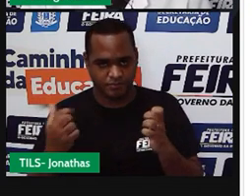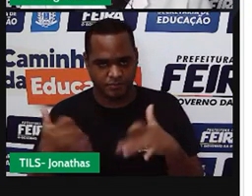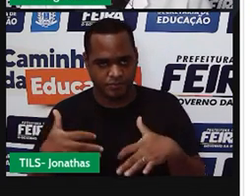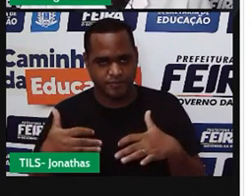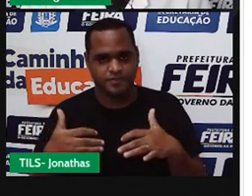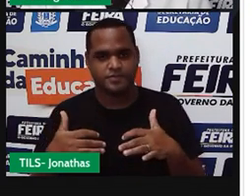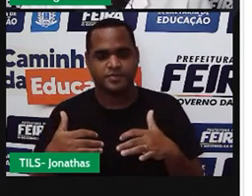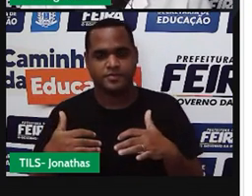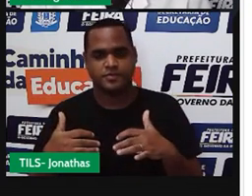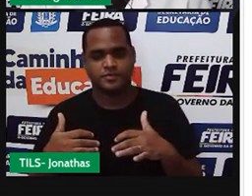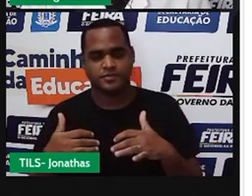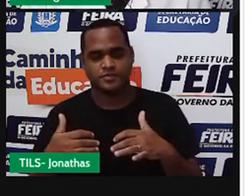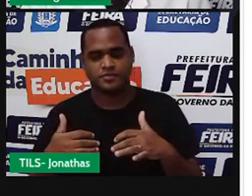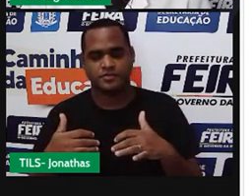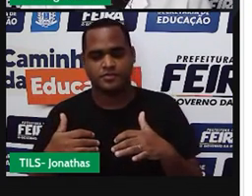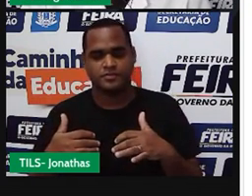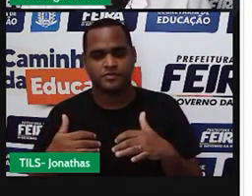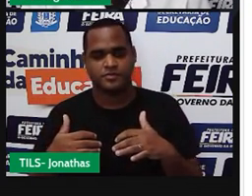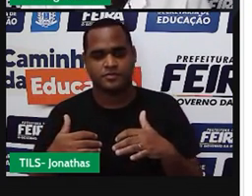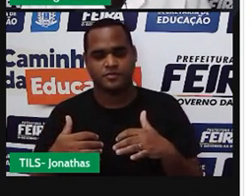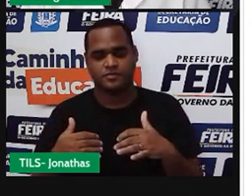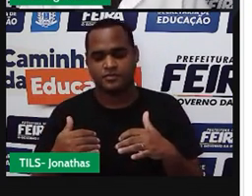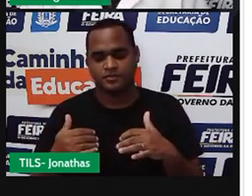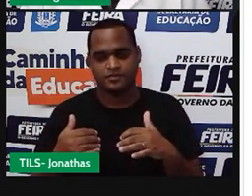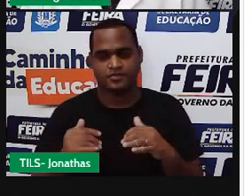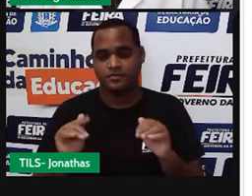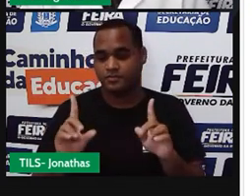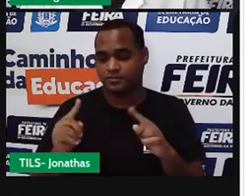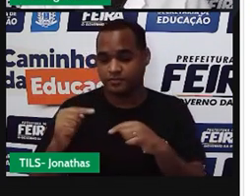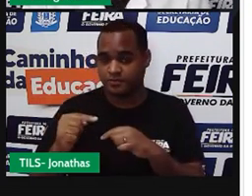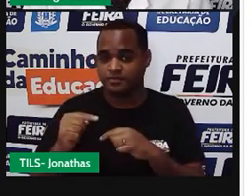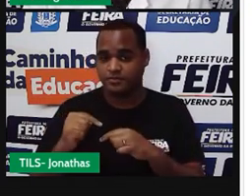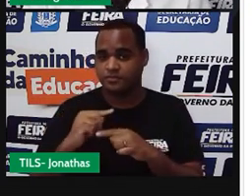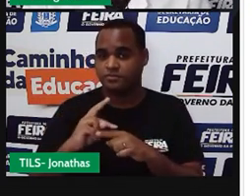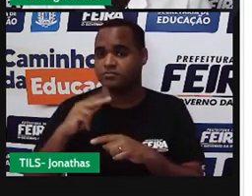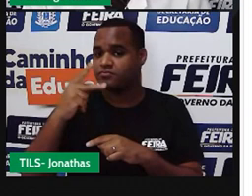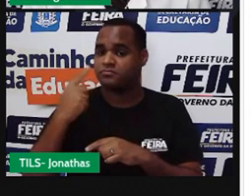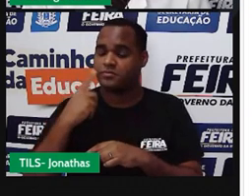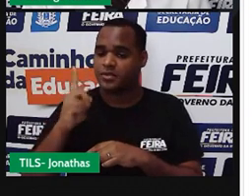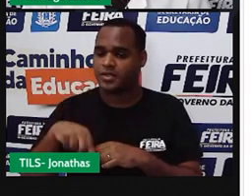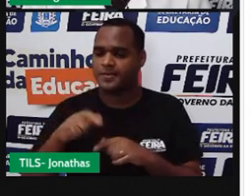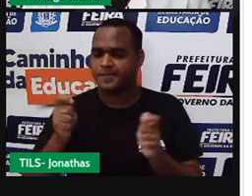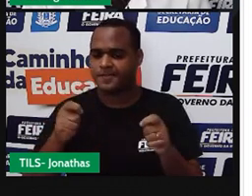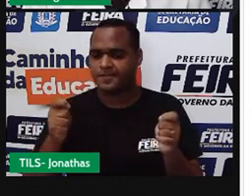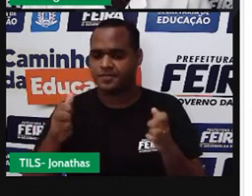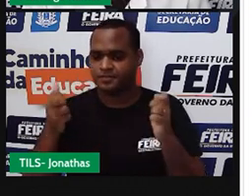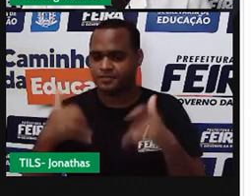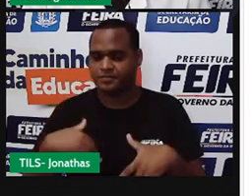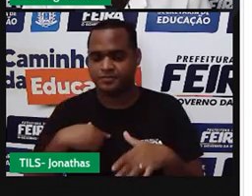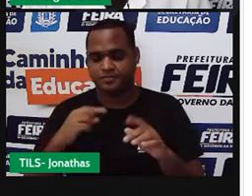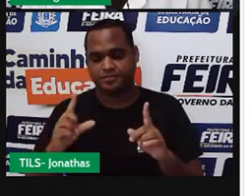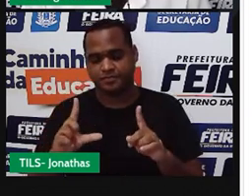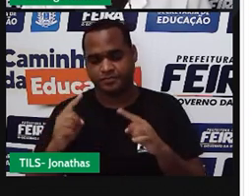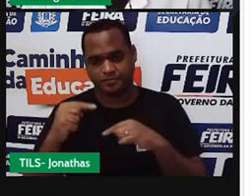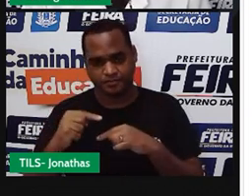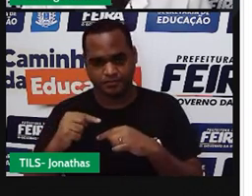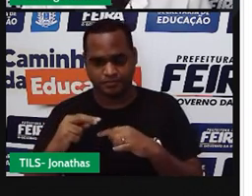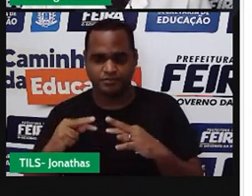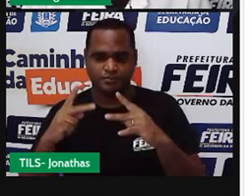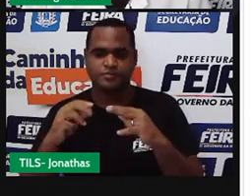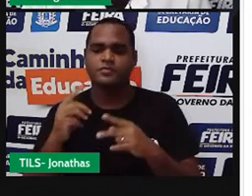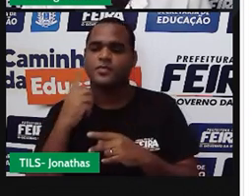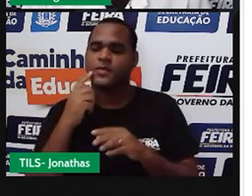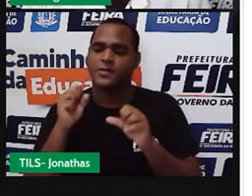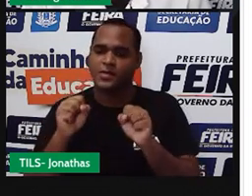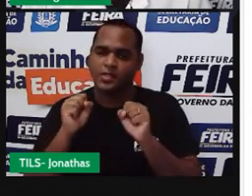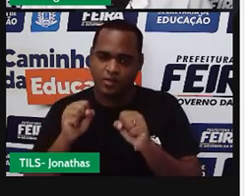é o dobro do comprimento do quadrado de Meire e assim como a altura do quadrado de Gael vai